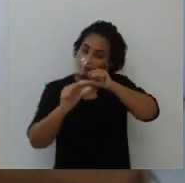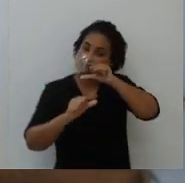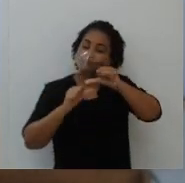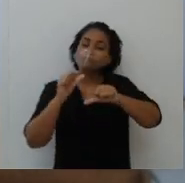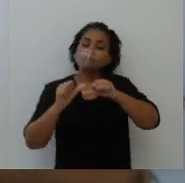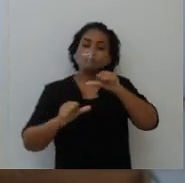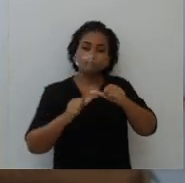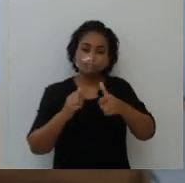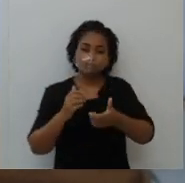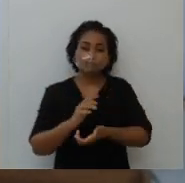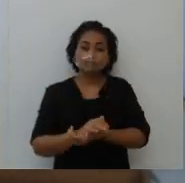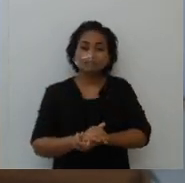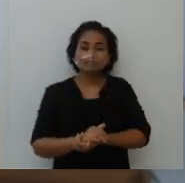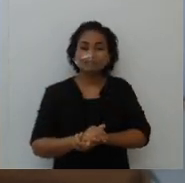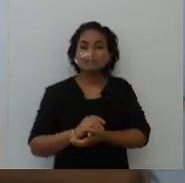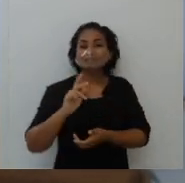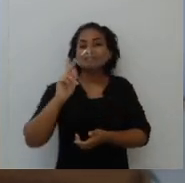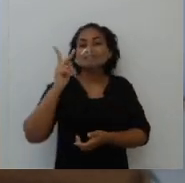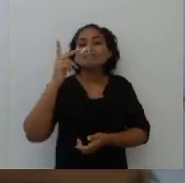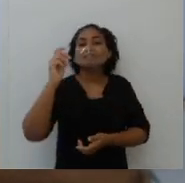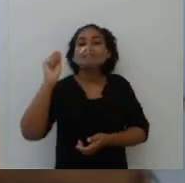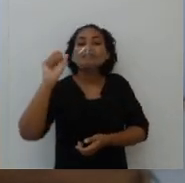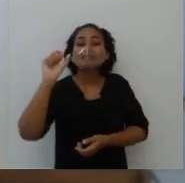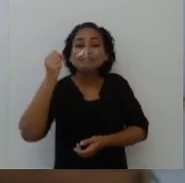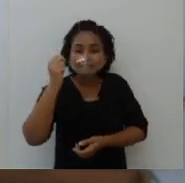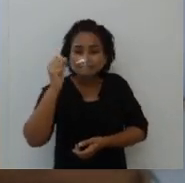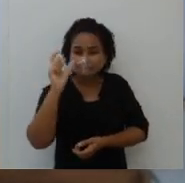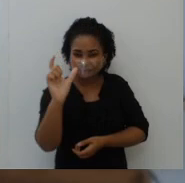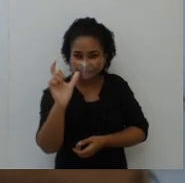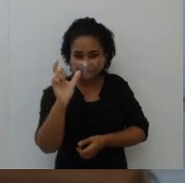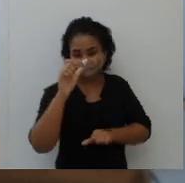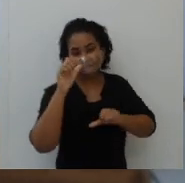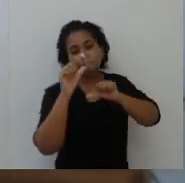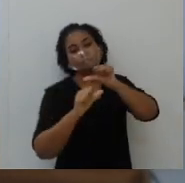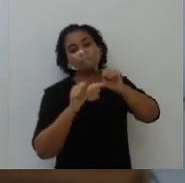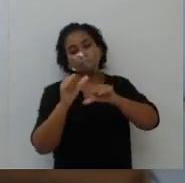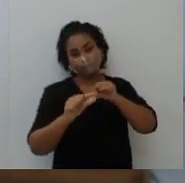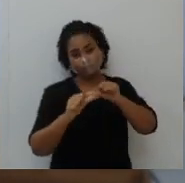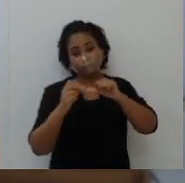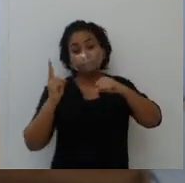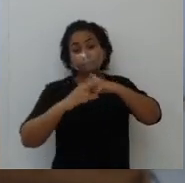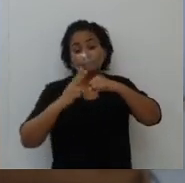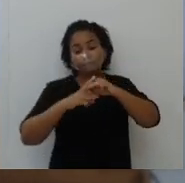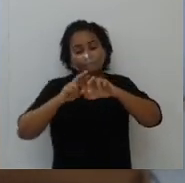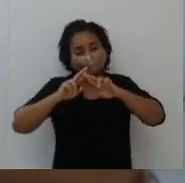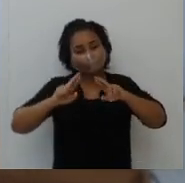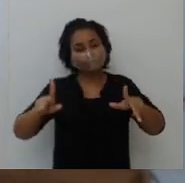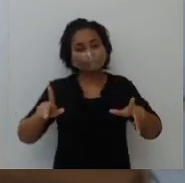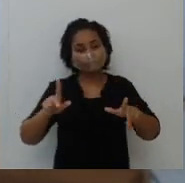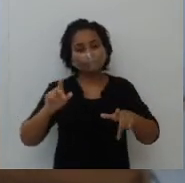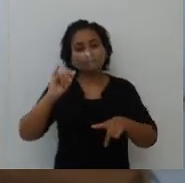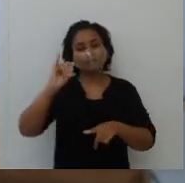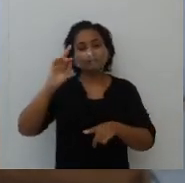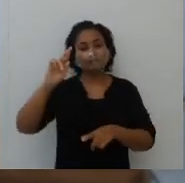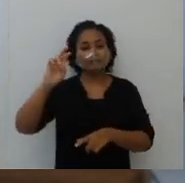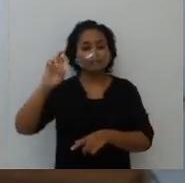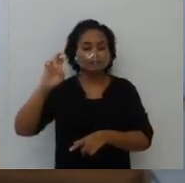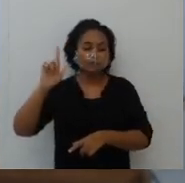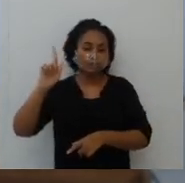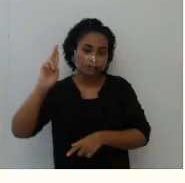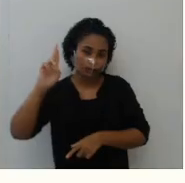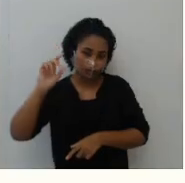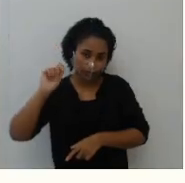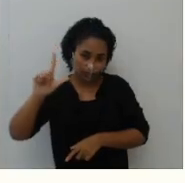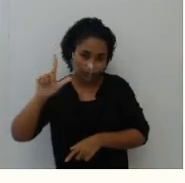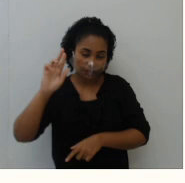regrinhas da terceira pessoa. É has, tá? He, she, it, has. Para o restante vai ser have. É o verbo irregular. Então, vai